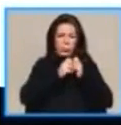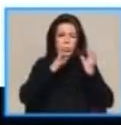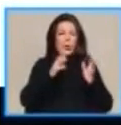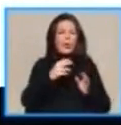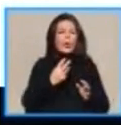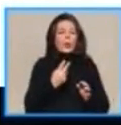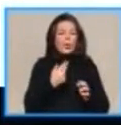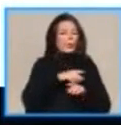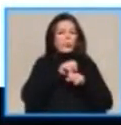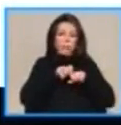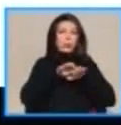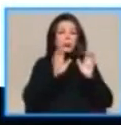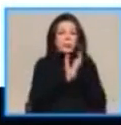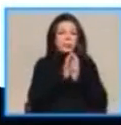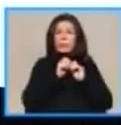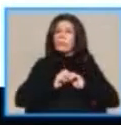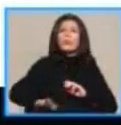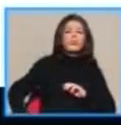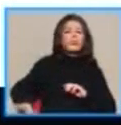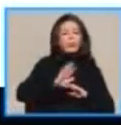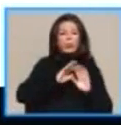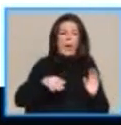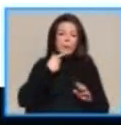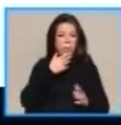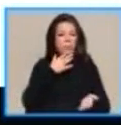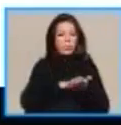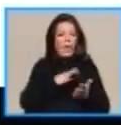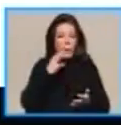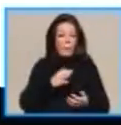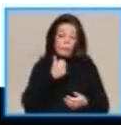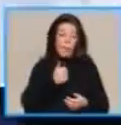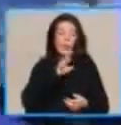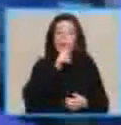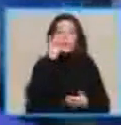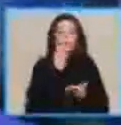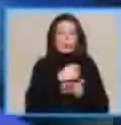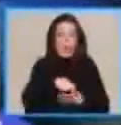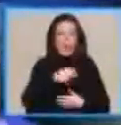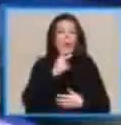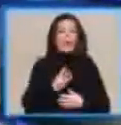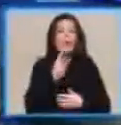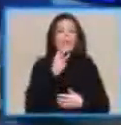no YouTube. Está a agitar as hostes em Portugal e prova bem que não é só o Wikileaks que tem